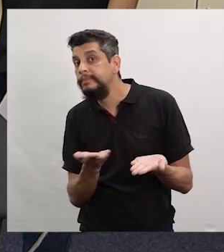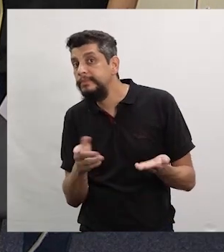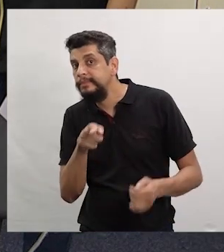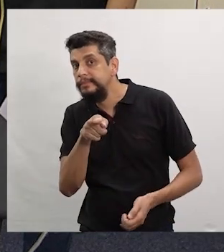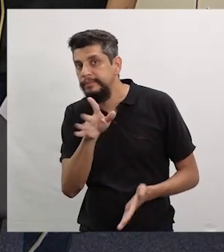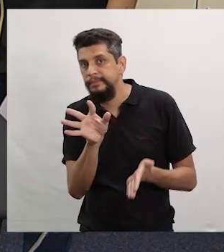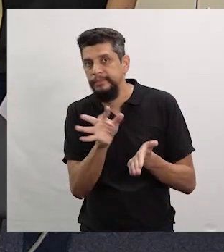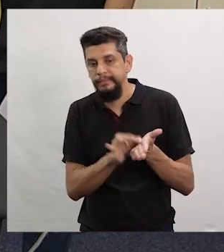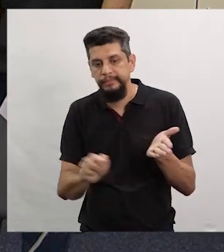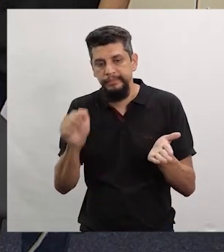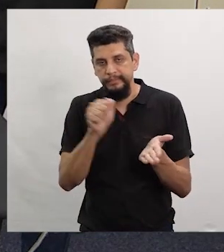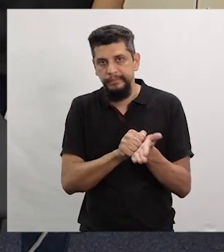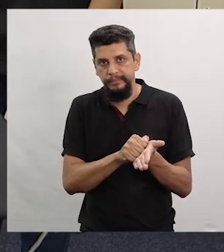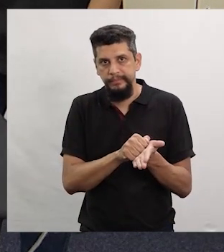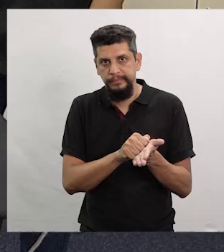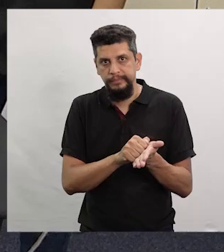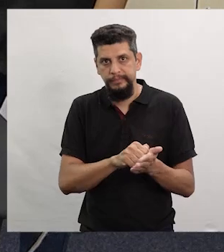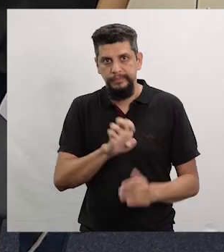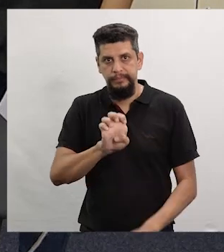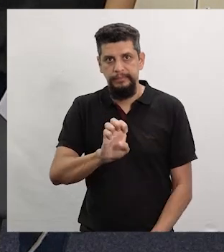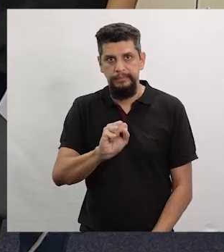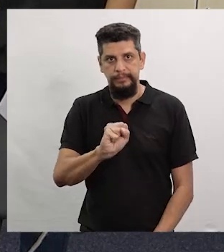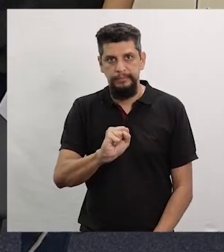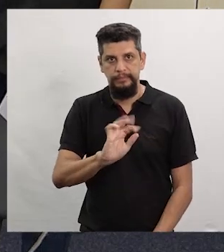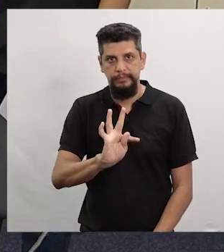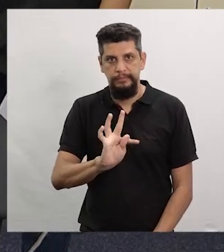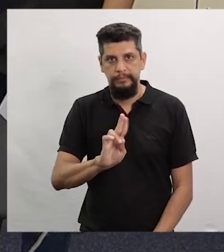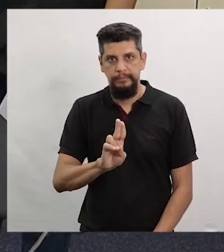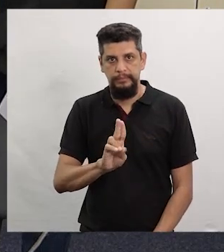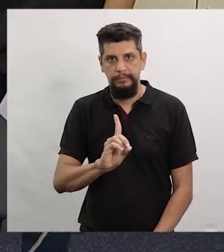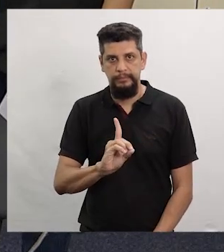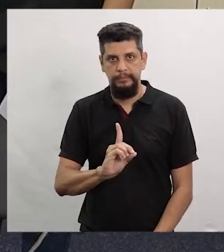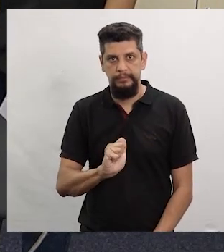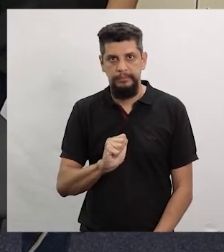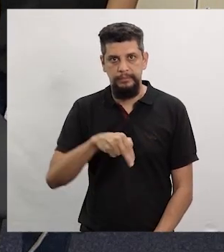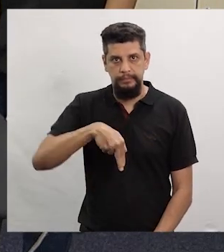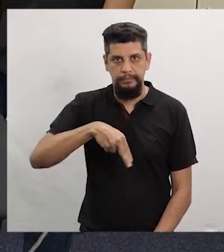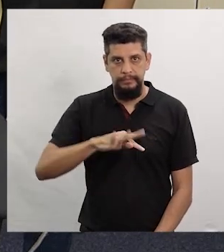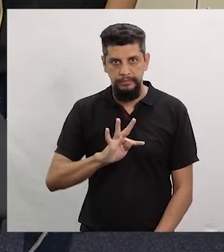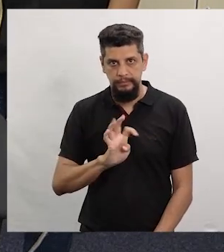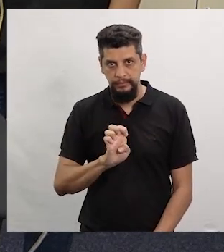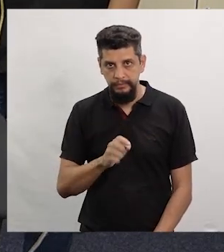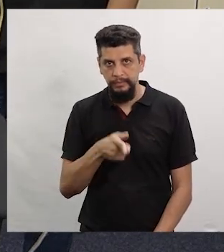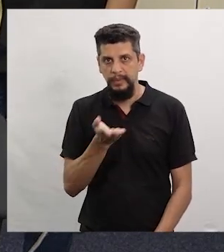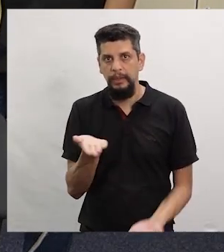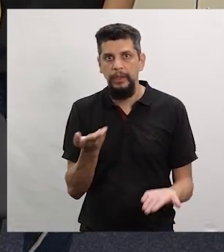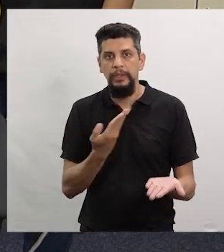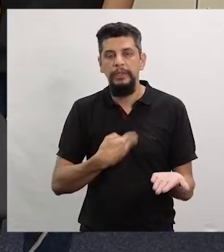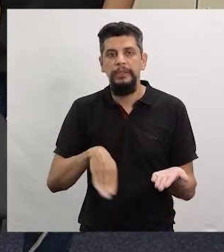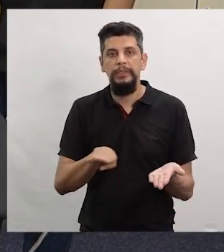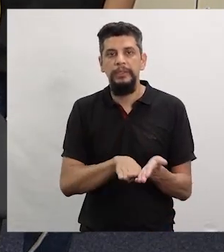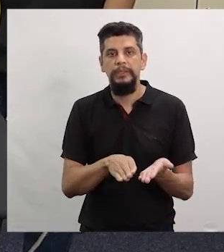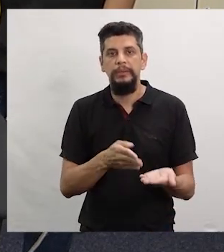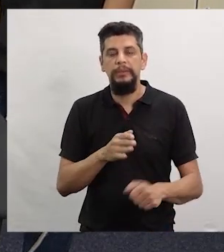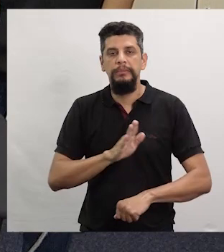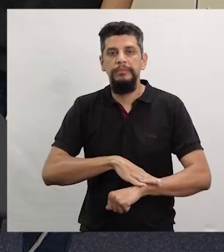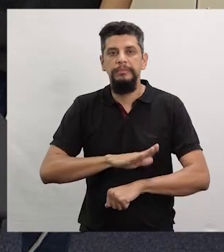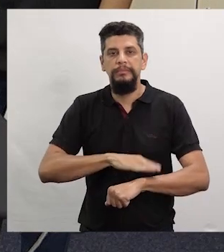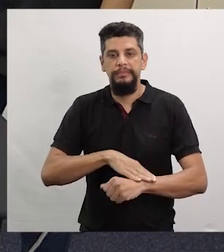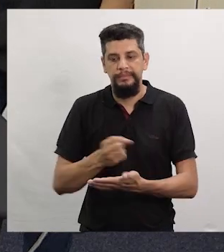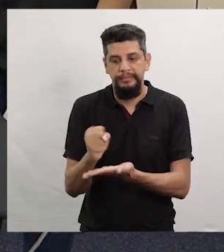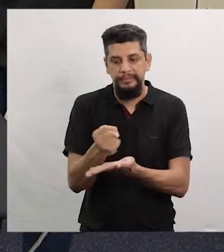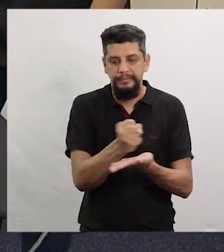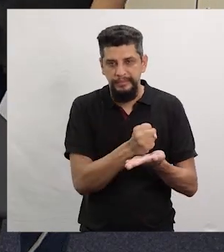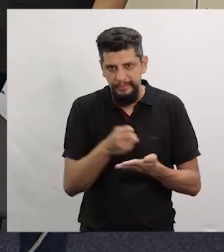E aí fizeram registro estudante muito bem então agora chegou a hora do nosso jogo